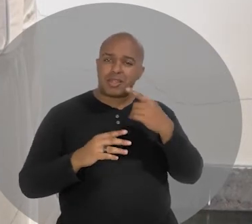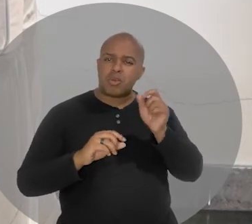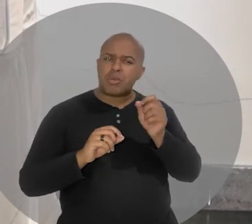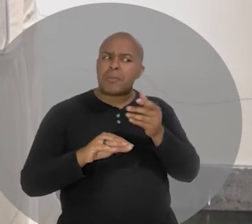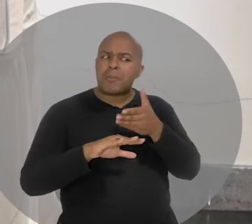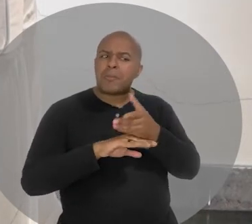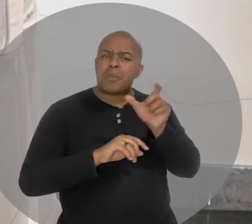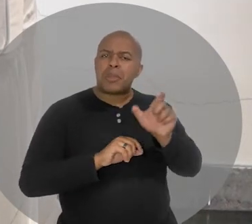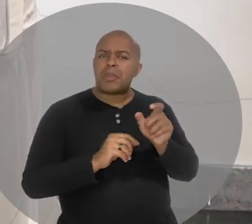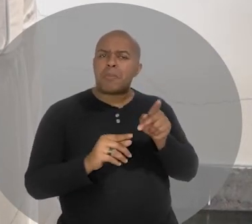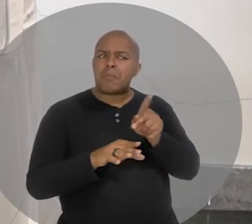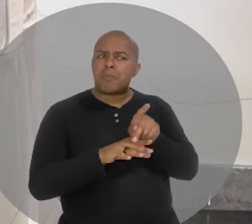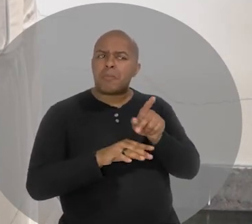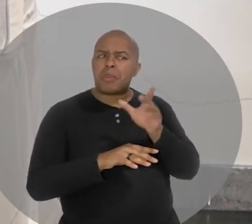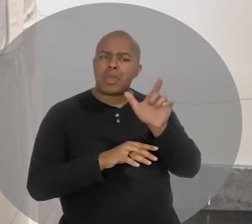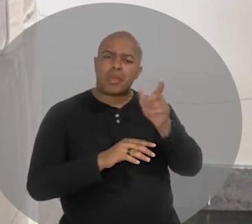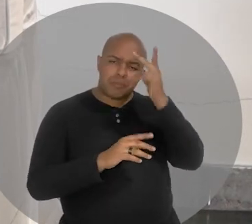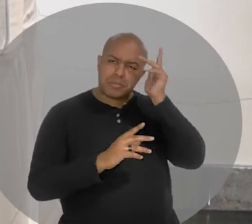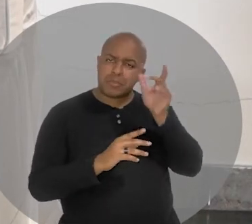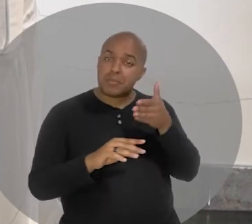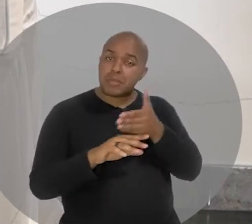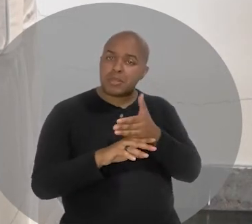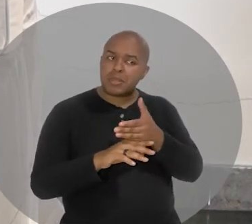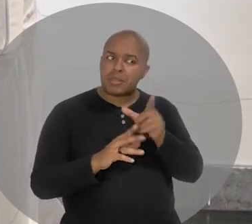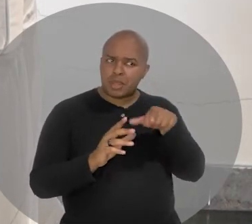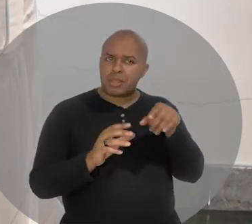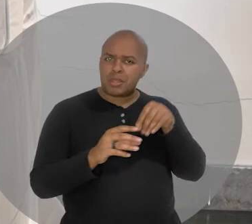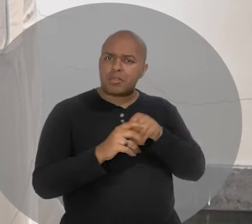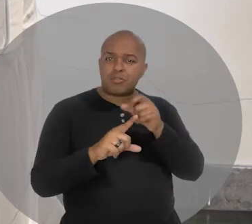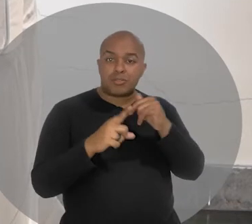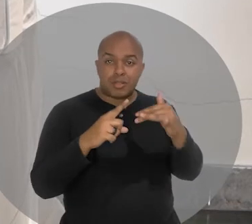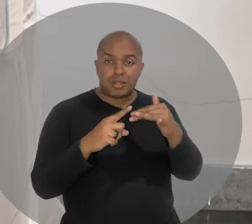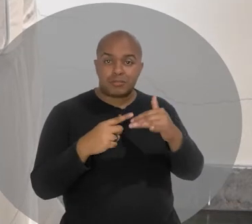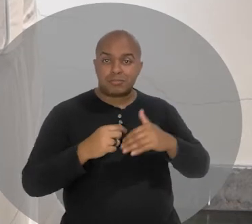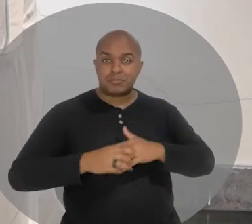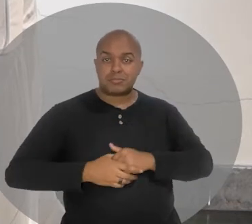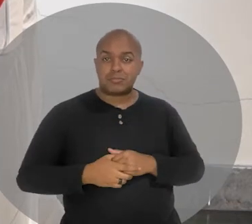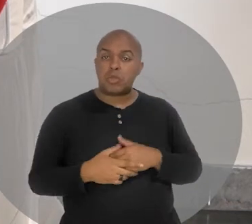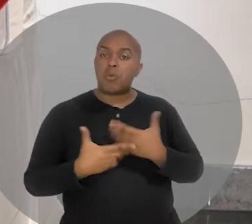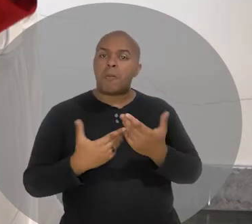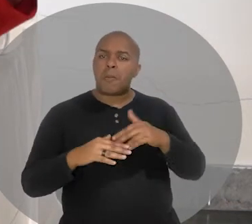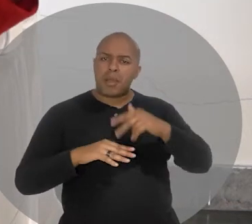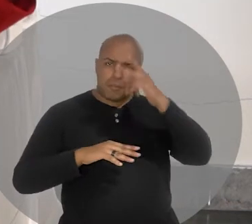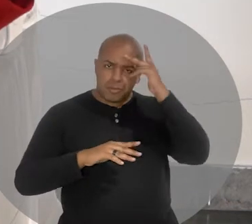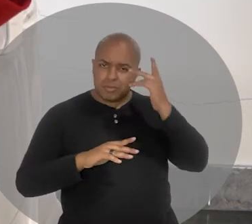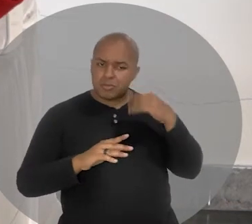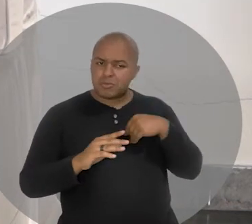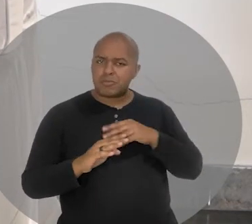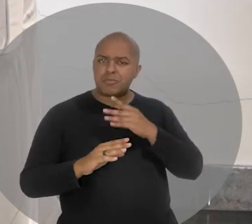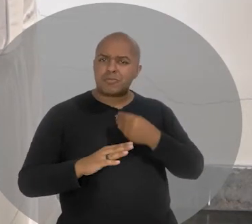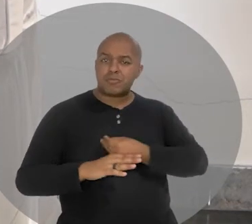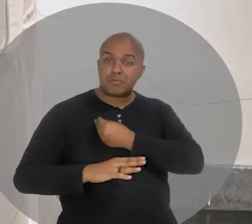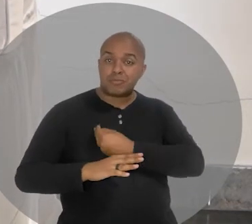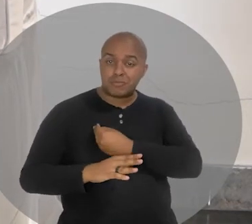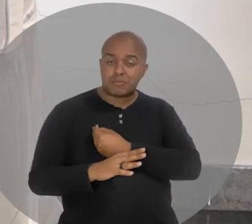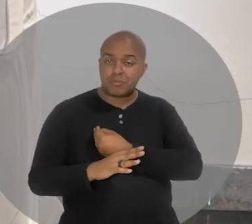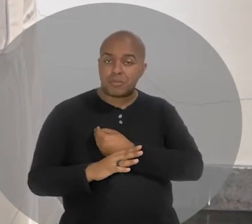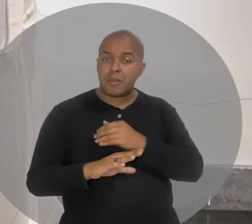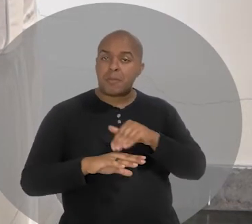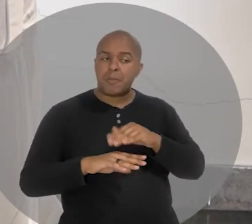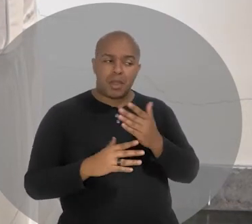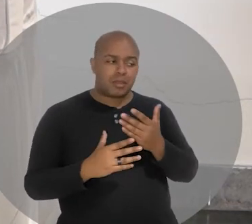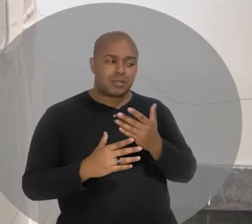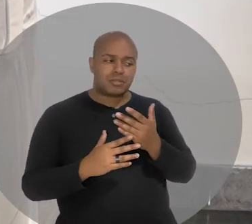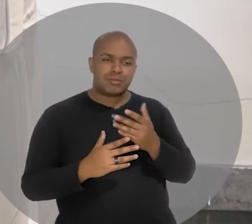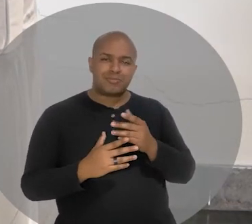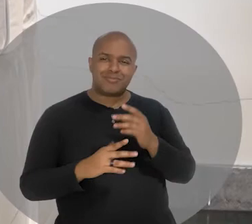sociedade? Quem são essas pessoas que estão na sociedade? Quanto mais pessoas você convive, mais você